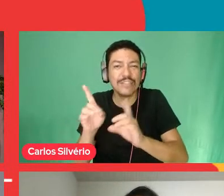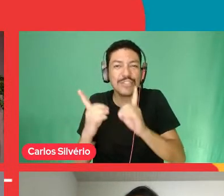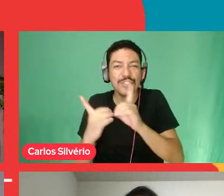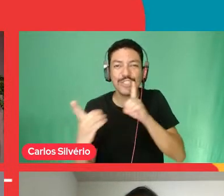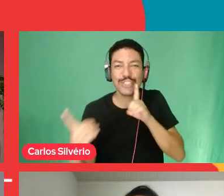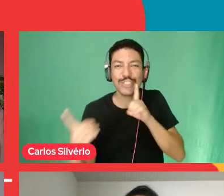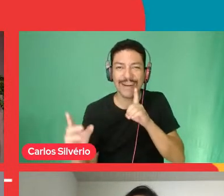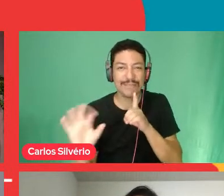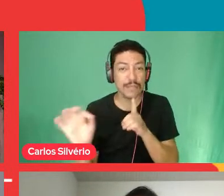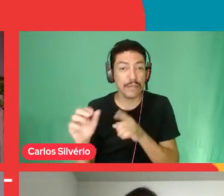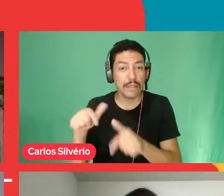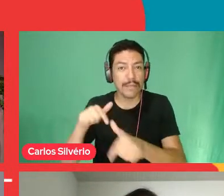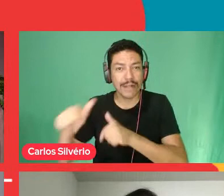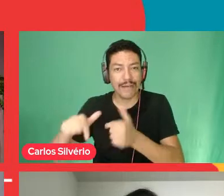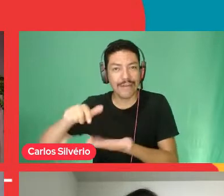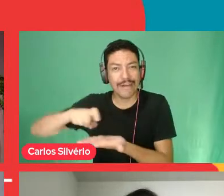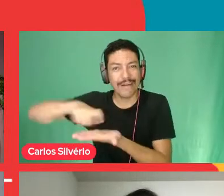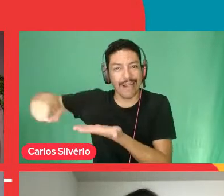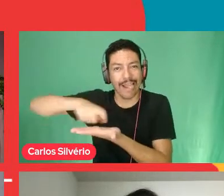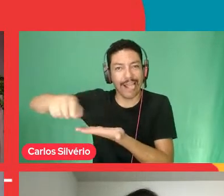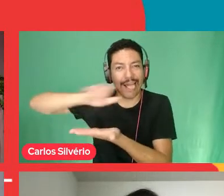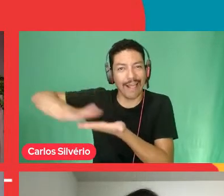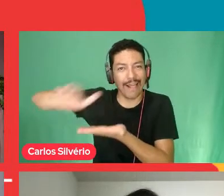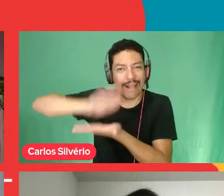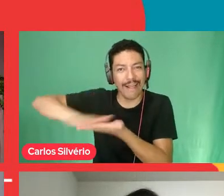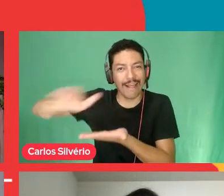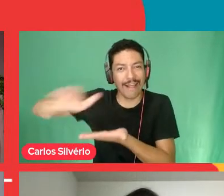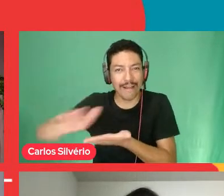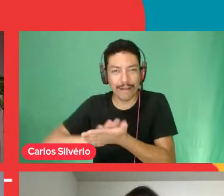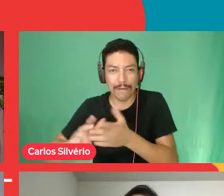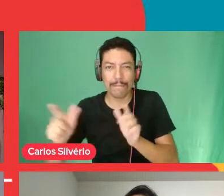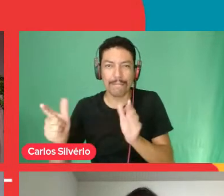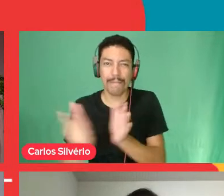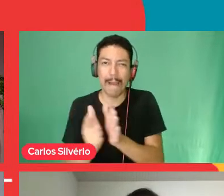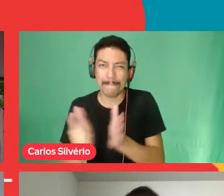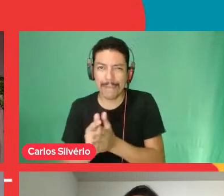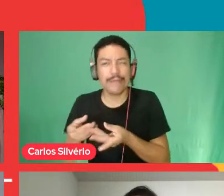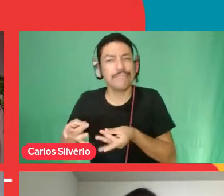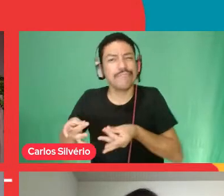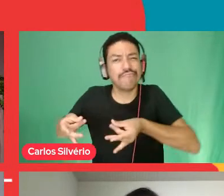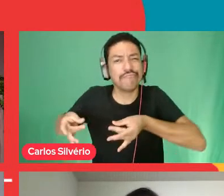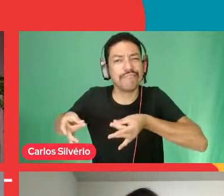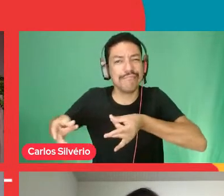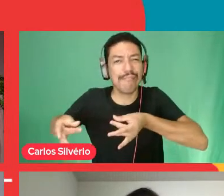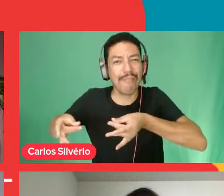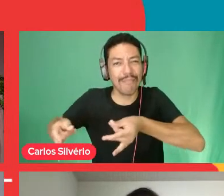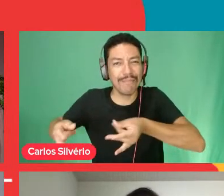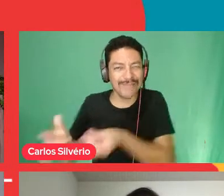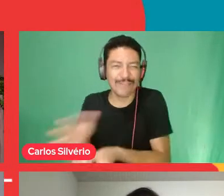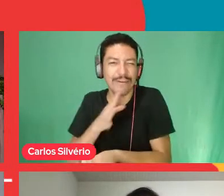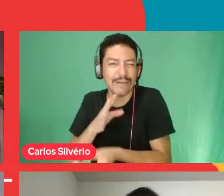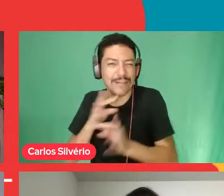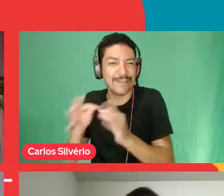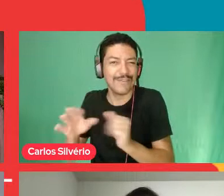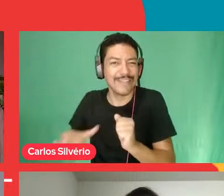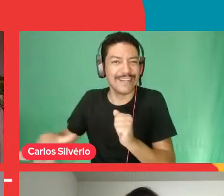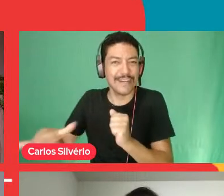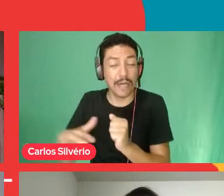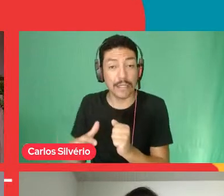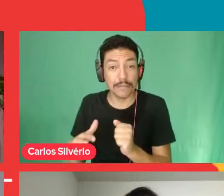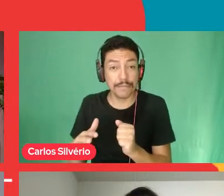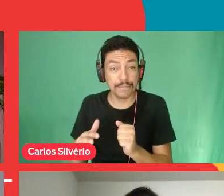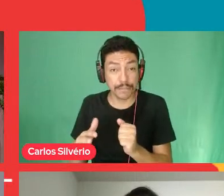em gráfica, sei até hoje ali, gramatura de papel e tudo isso. E justamente por estar